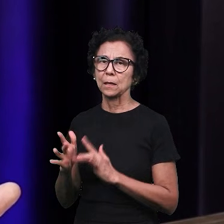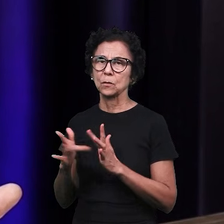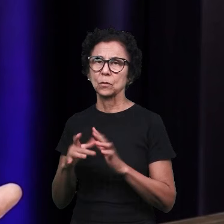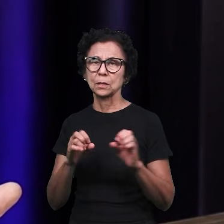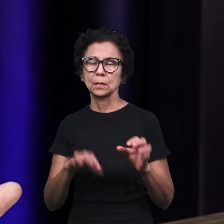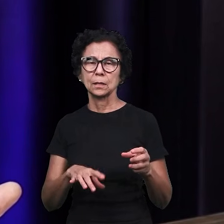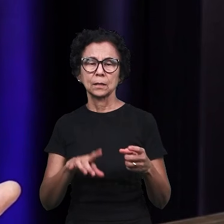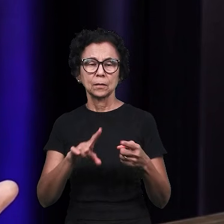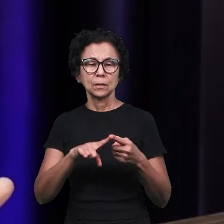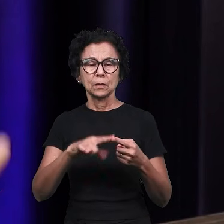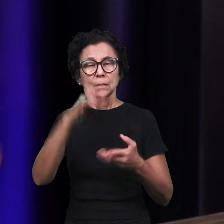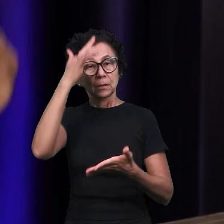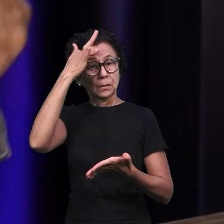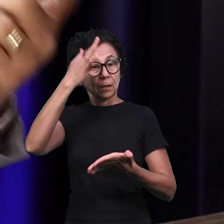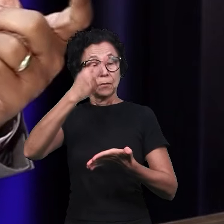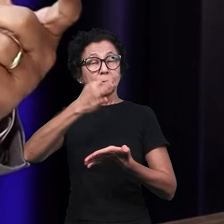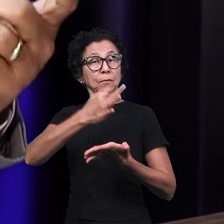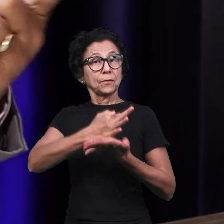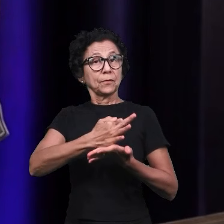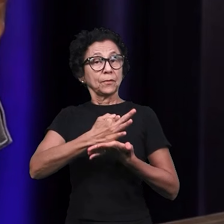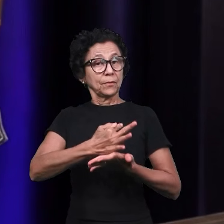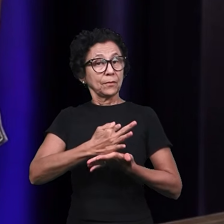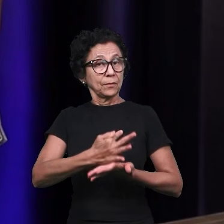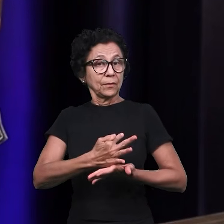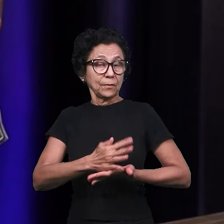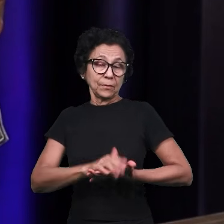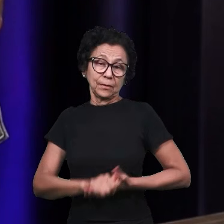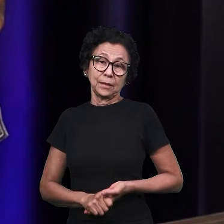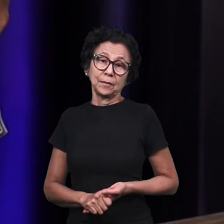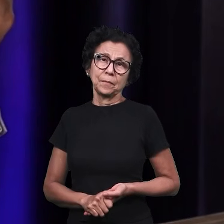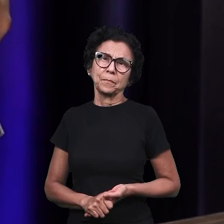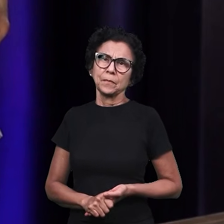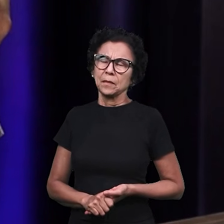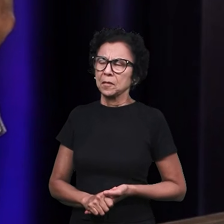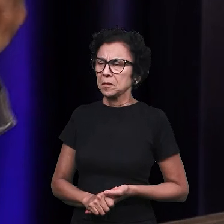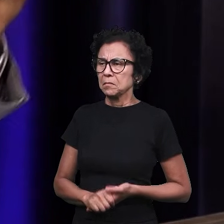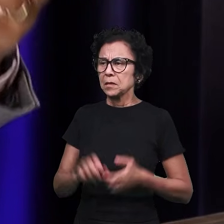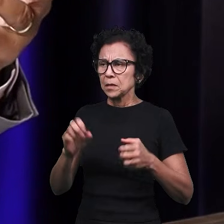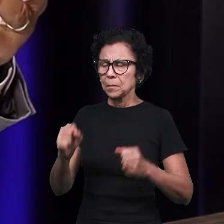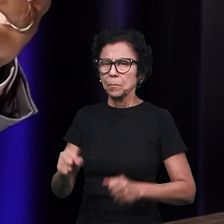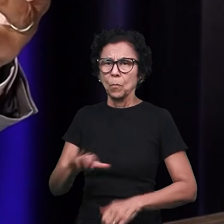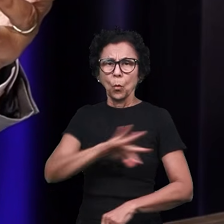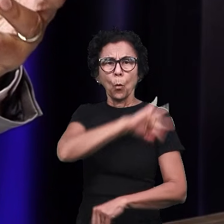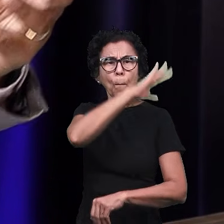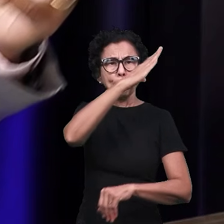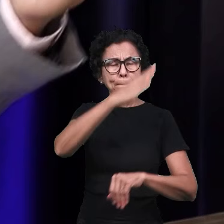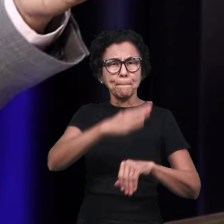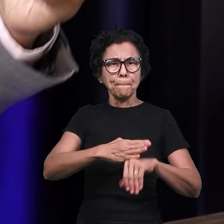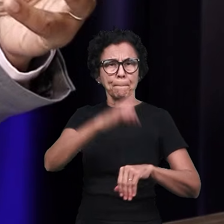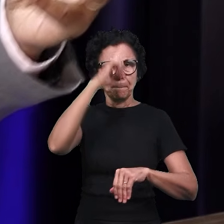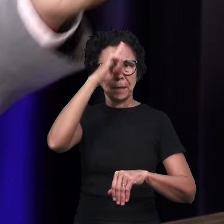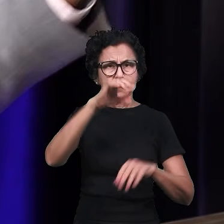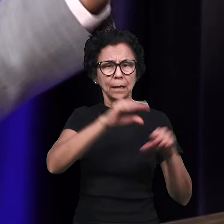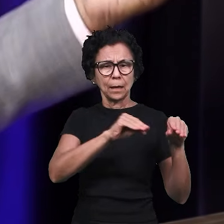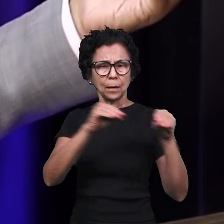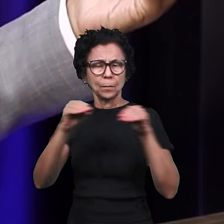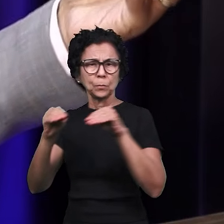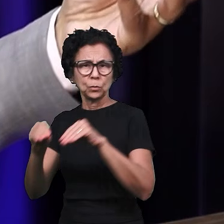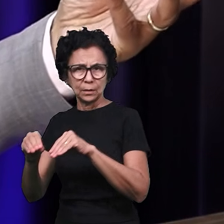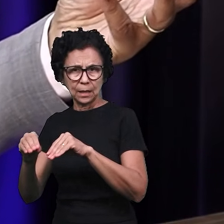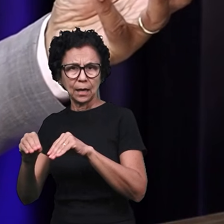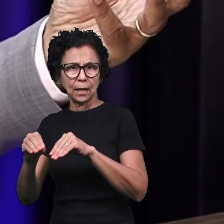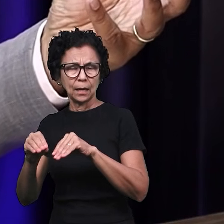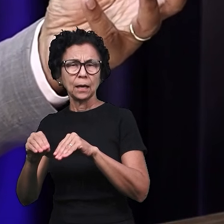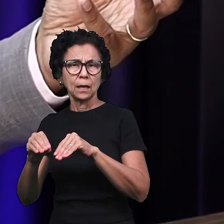sobre a fé. Né, que o homem com fé, ele até usa a expressão, né, que poderia pedir ao monte que se remova de um lugar para o outro